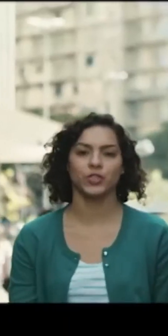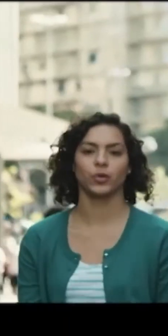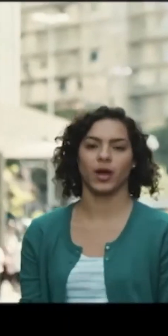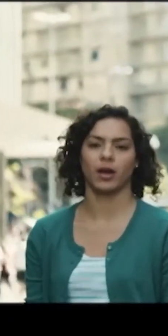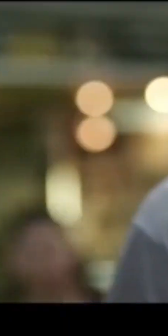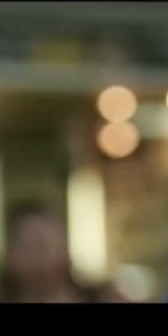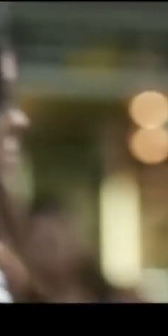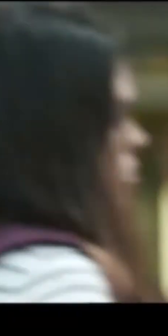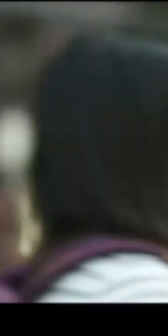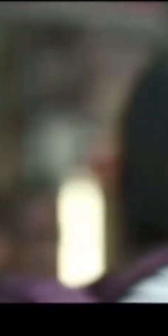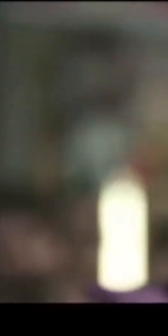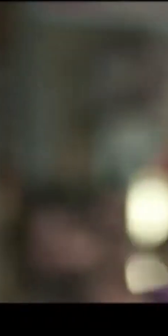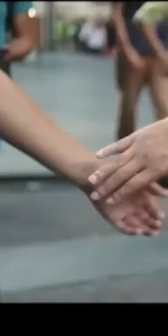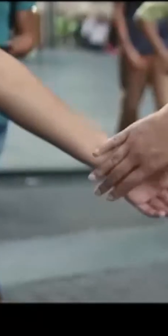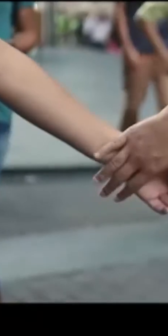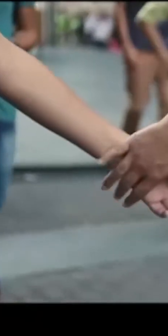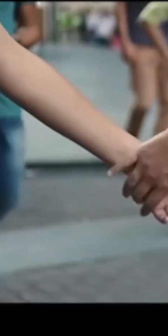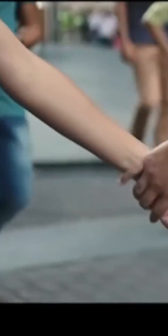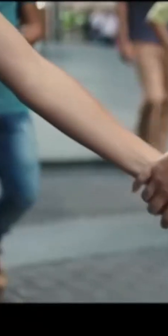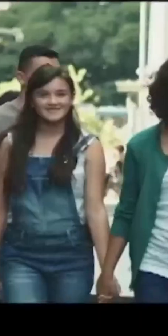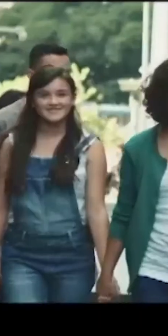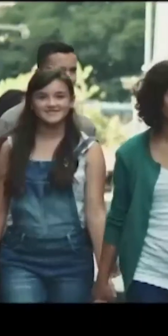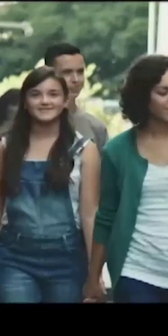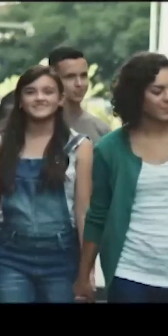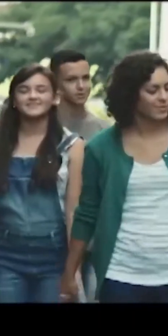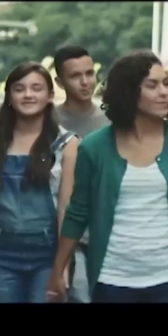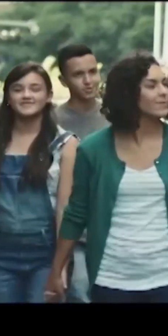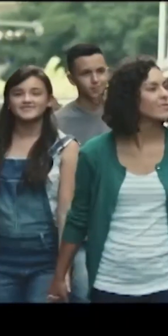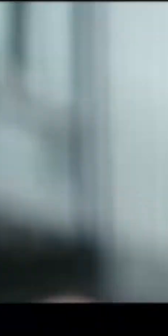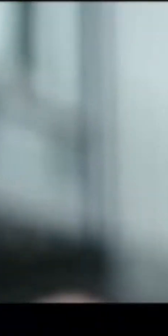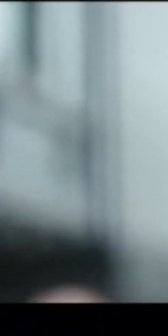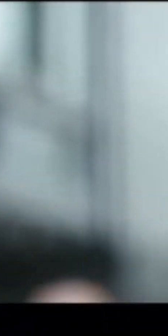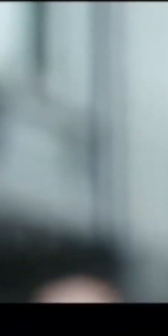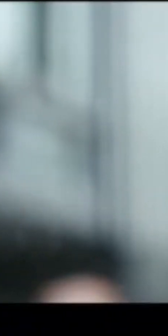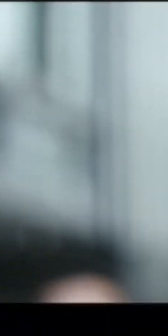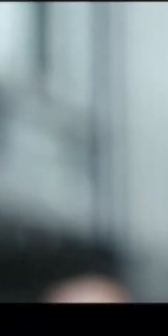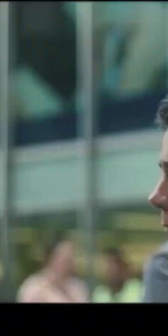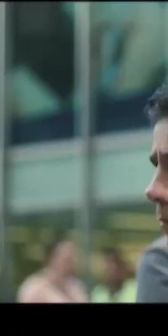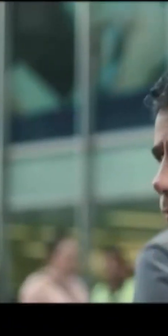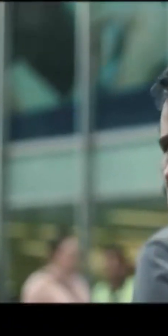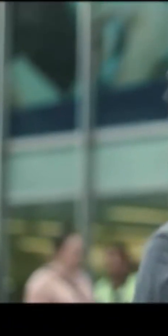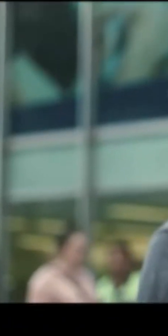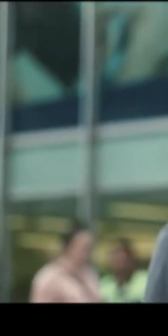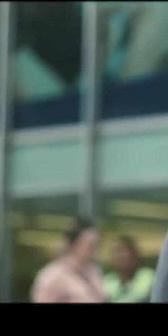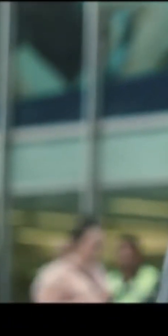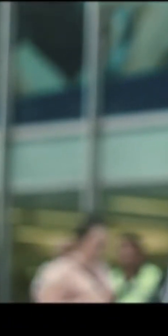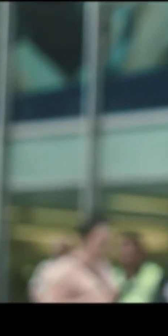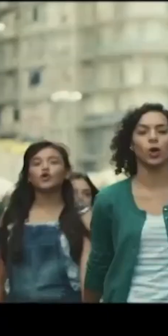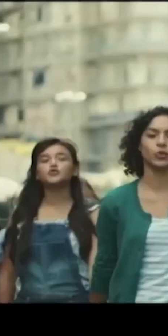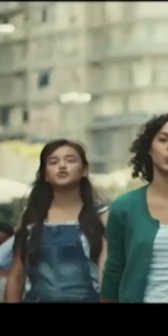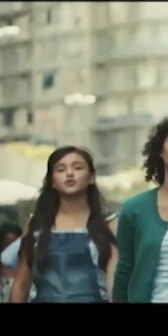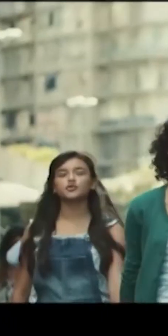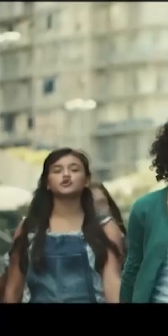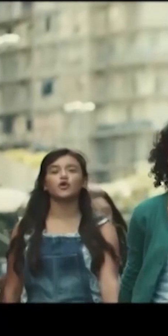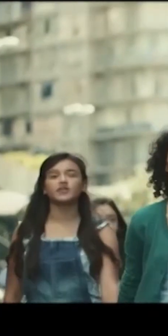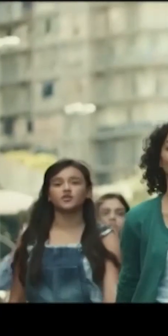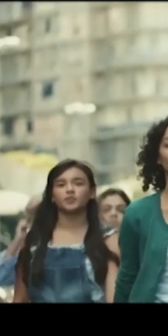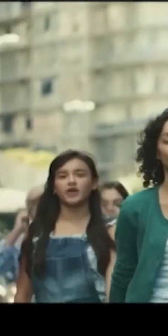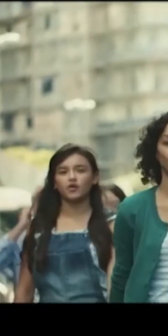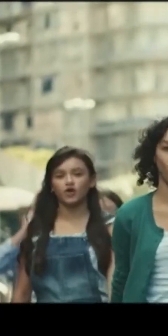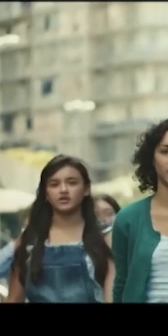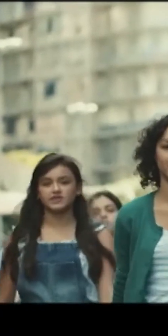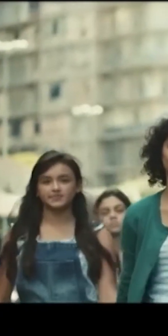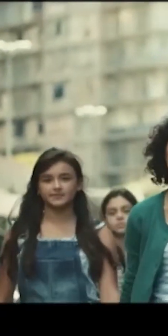doença pode voltar, mais forte. Família, amigos, profissionais de saúde, todos juntos